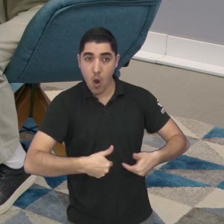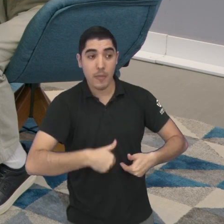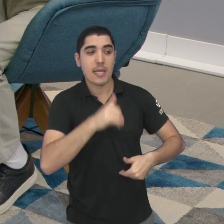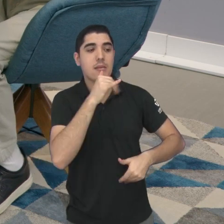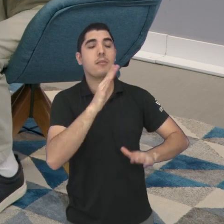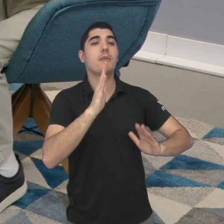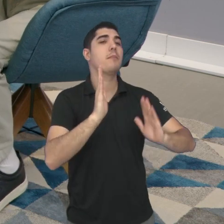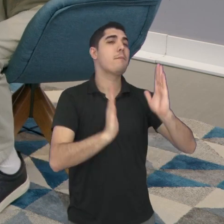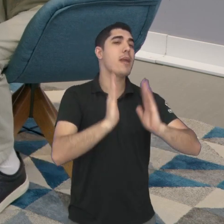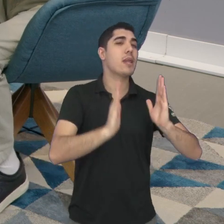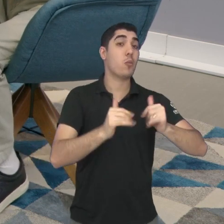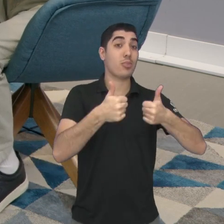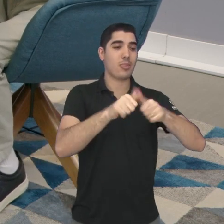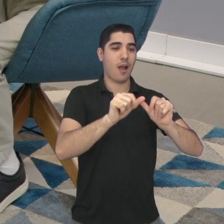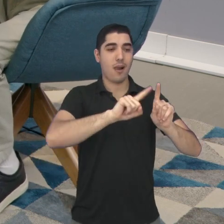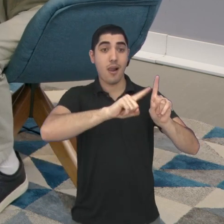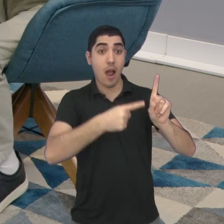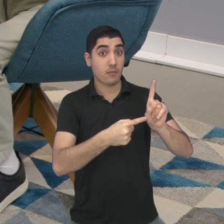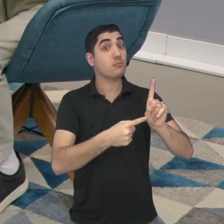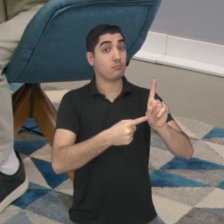anos, ela muda